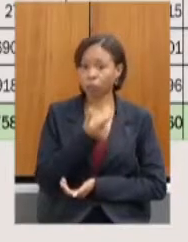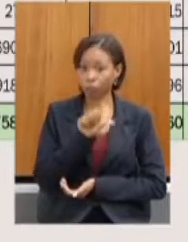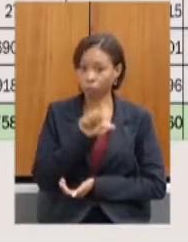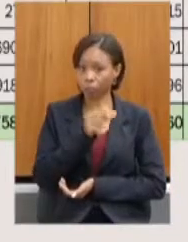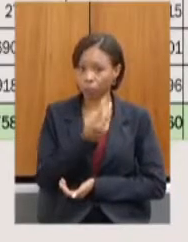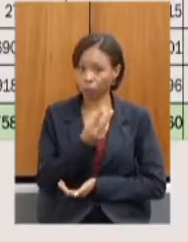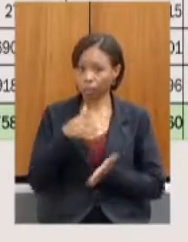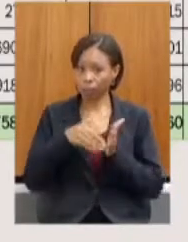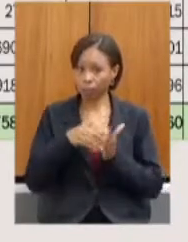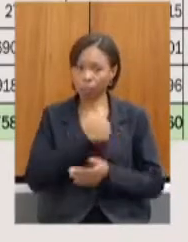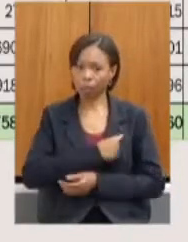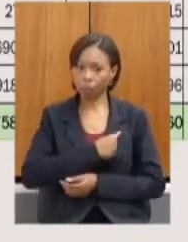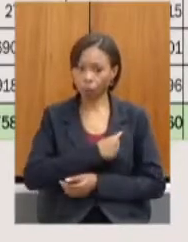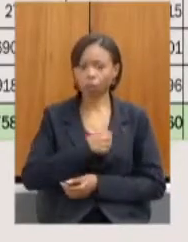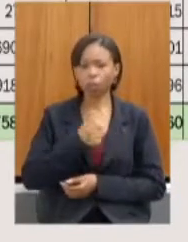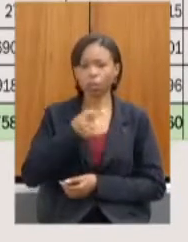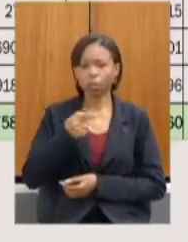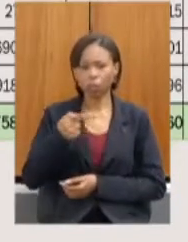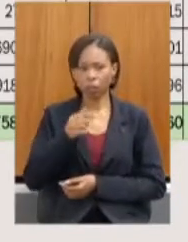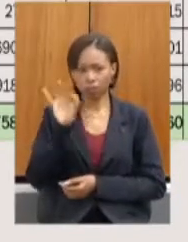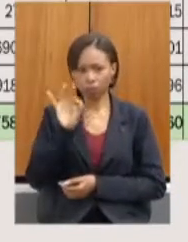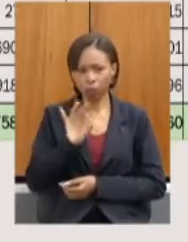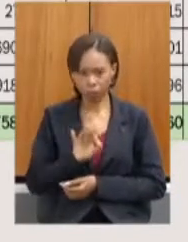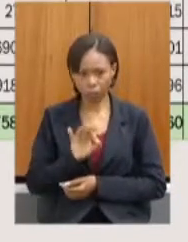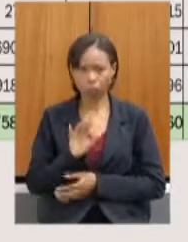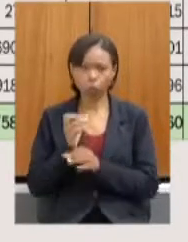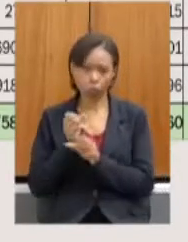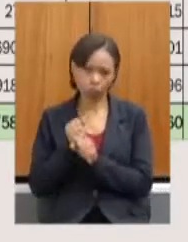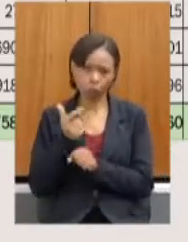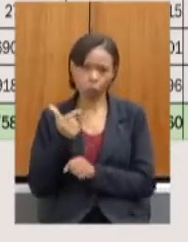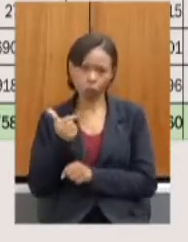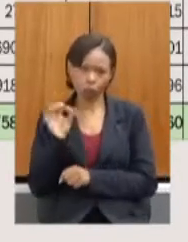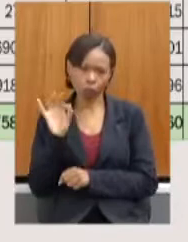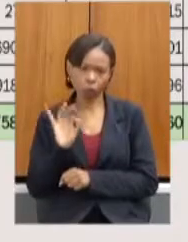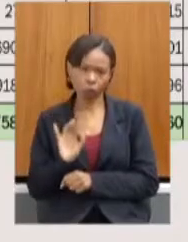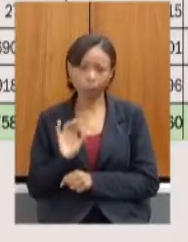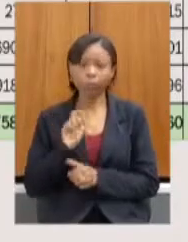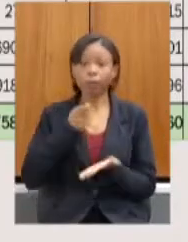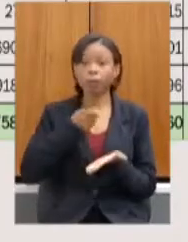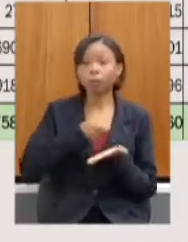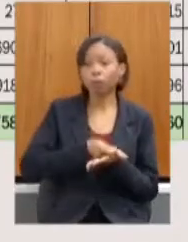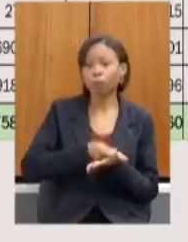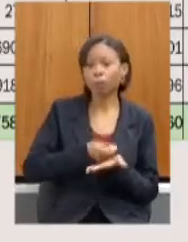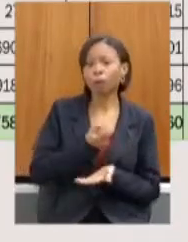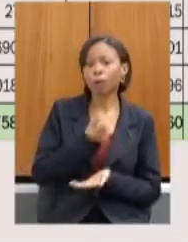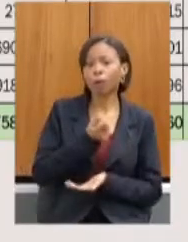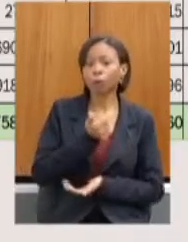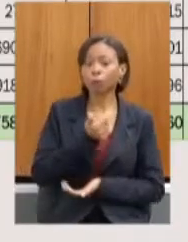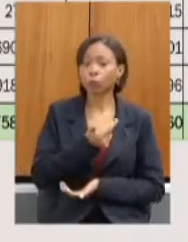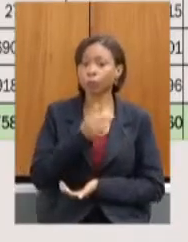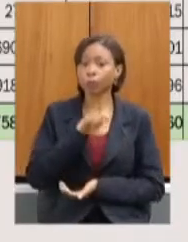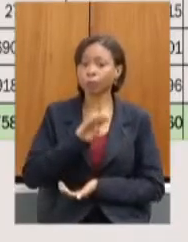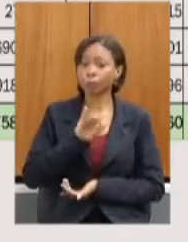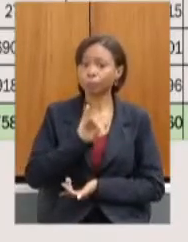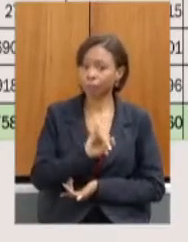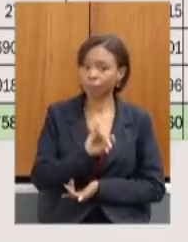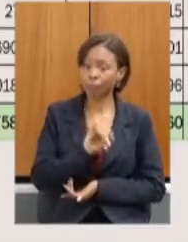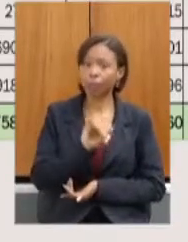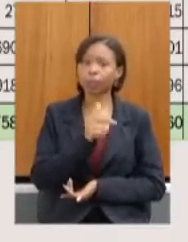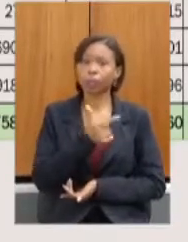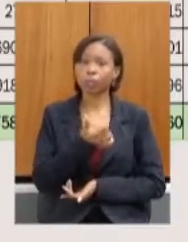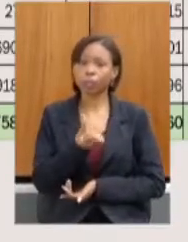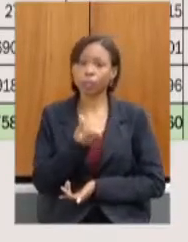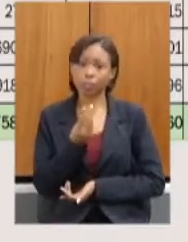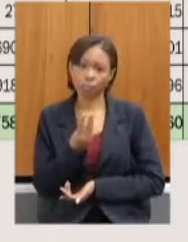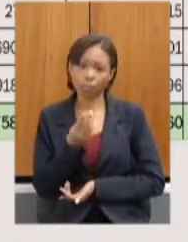corresponda a 77 por cento dos nossos doze por cento e o valor pago de dois Bis 663 que seria